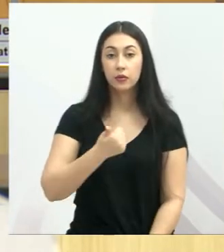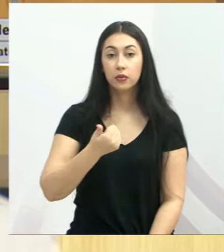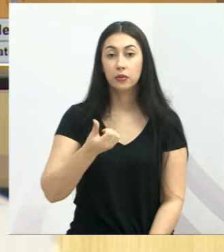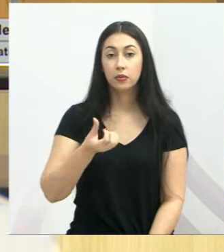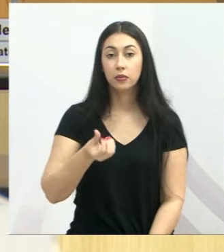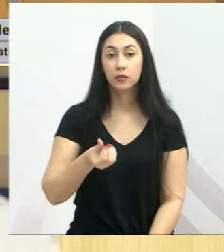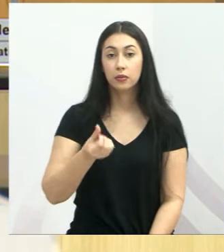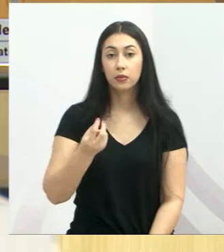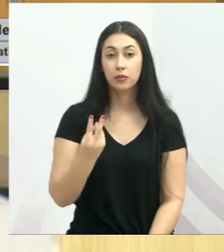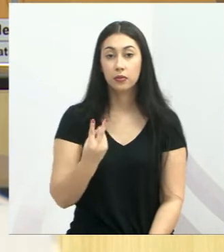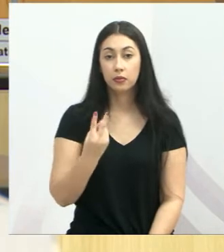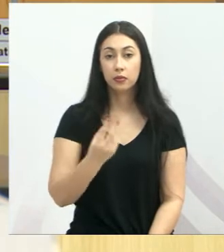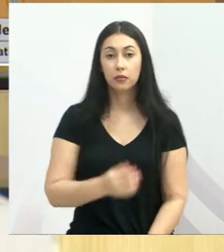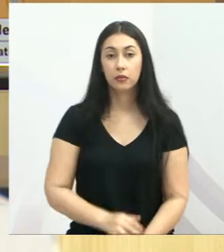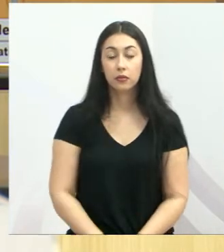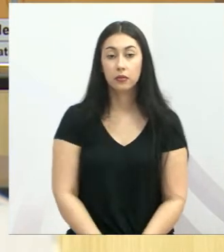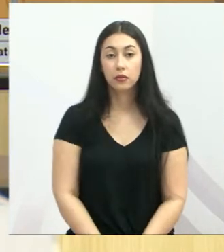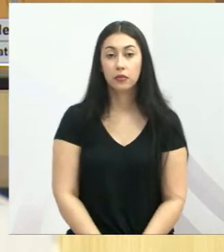162.